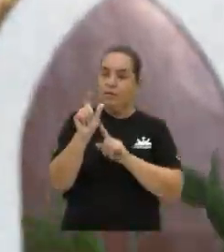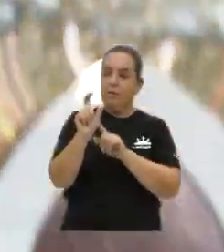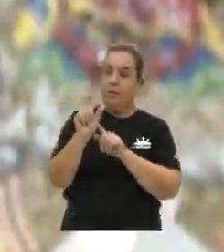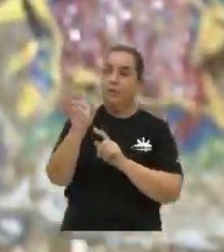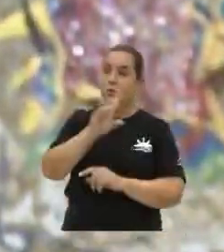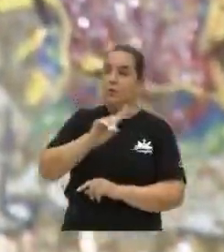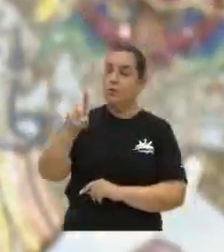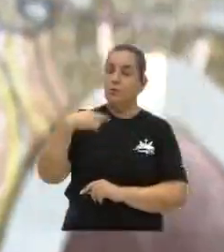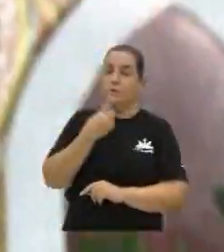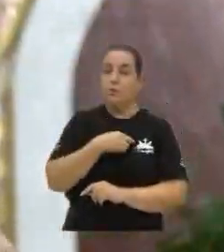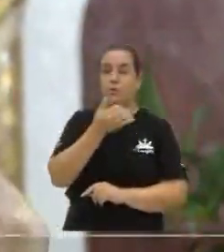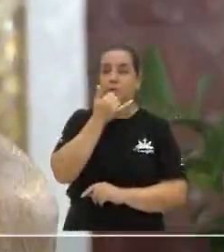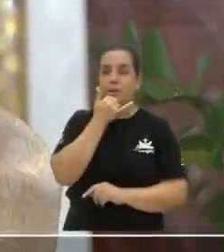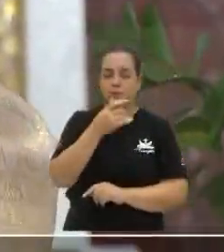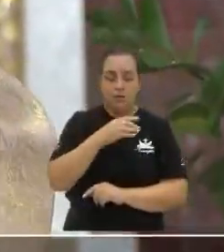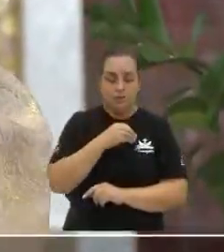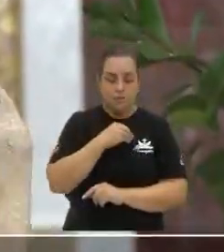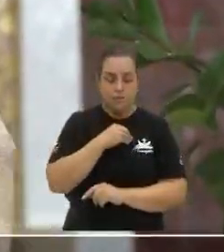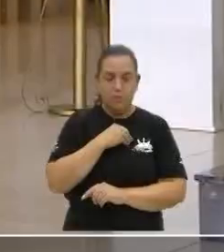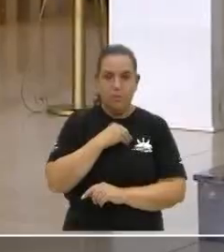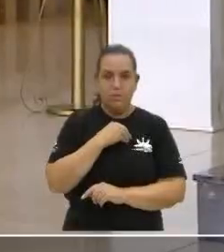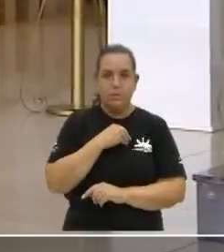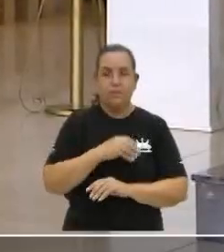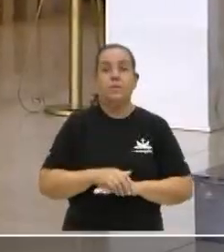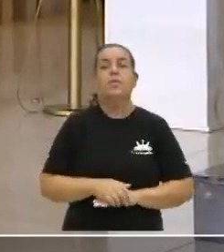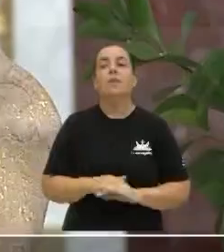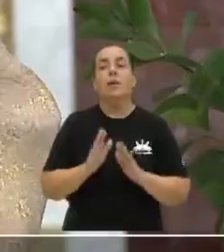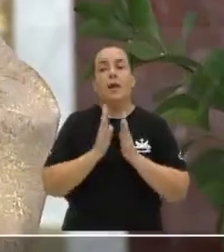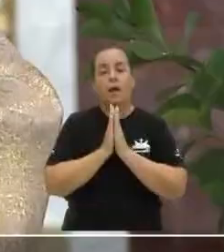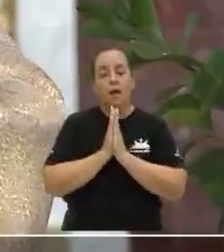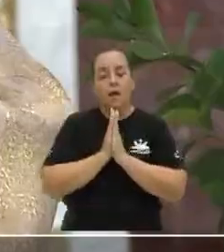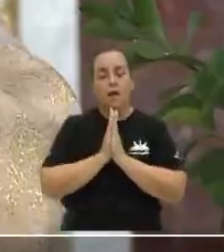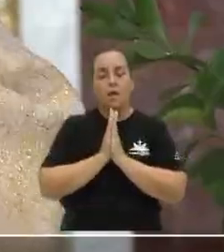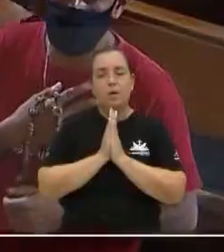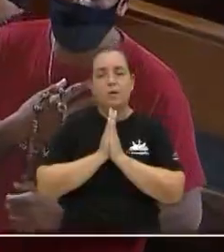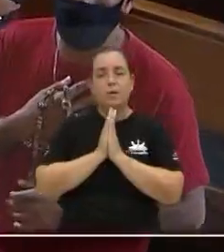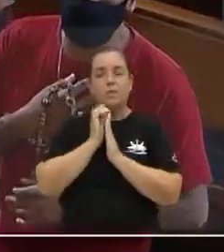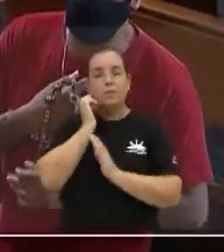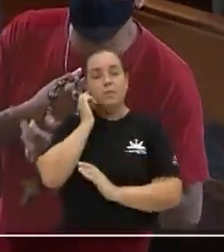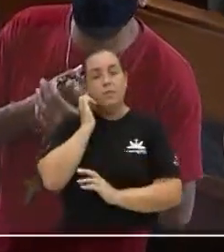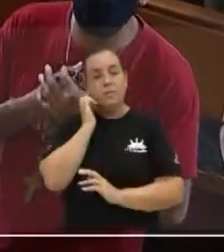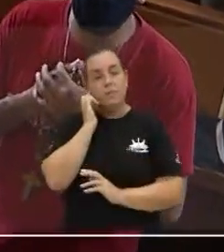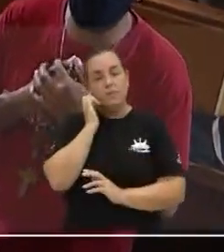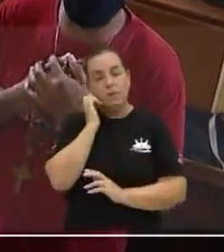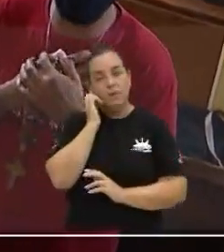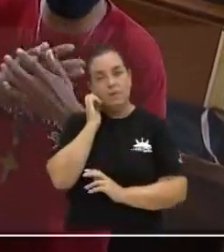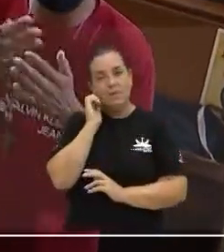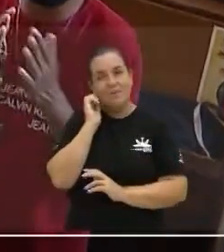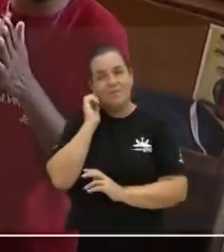Que a palavra de Deus perdoe os nossos pecados.